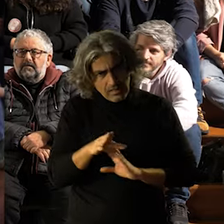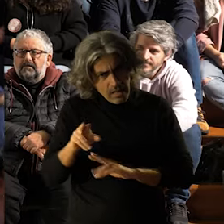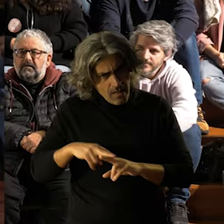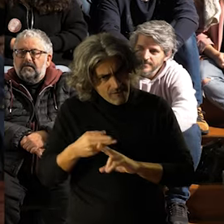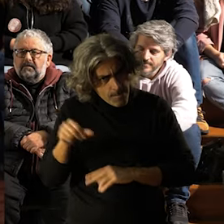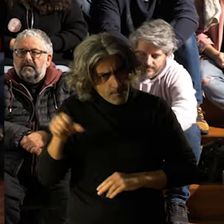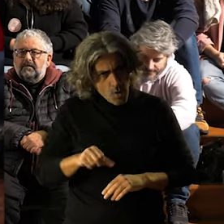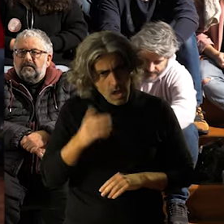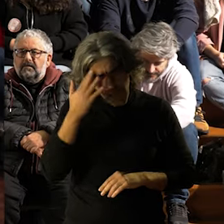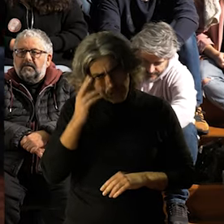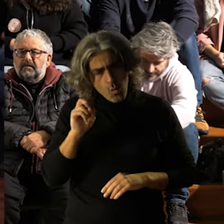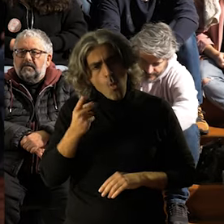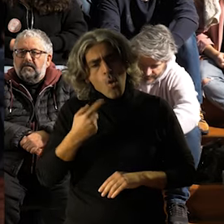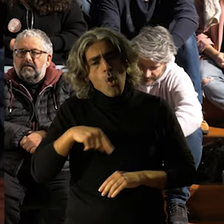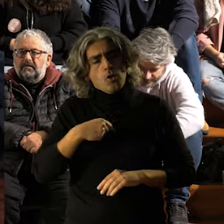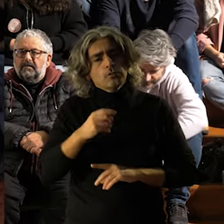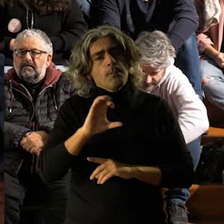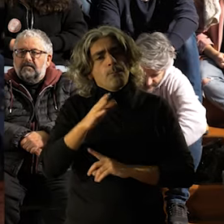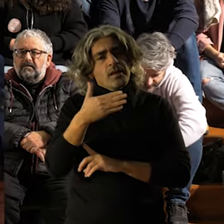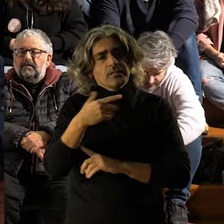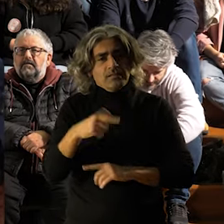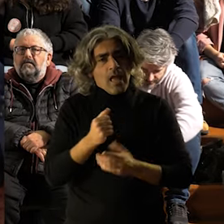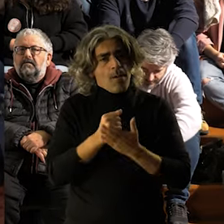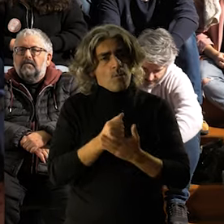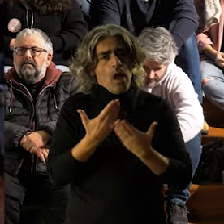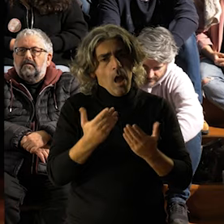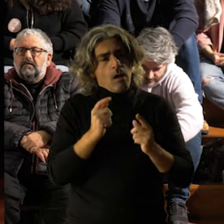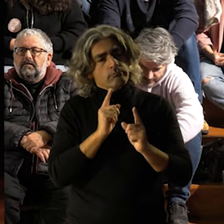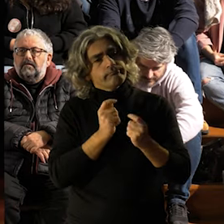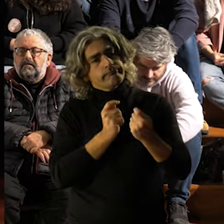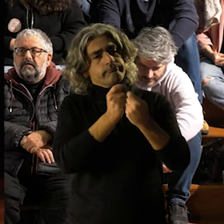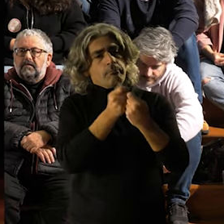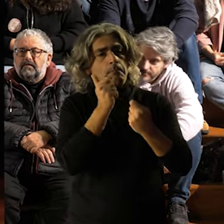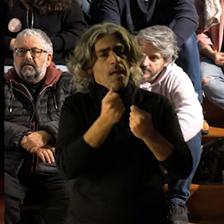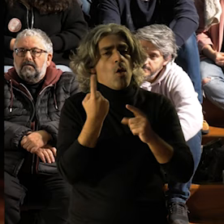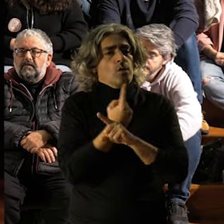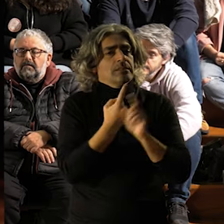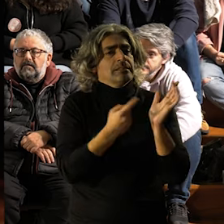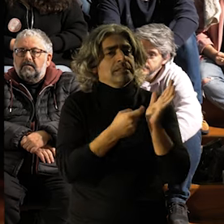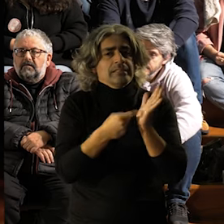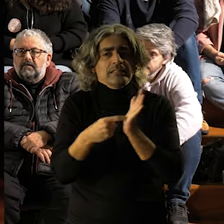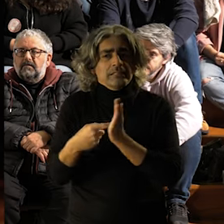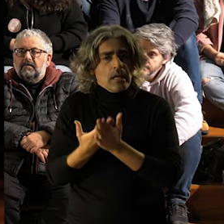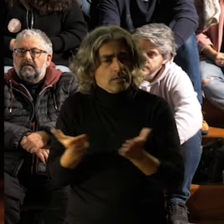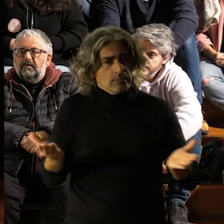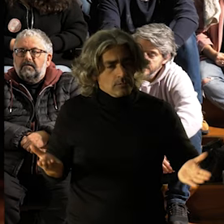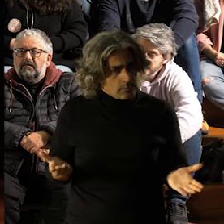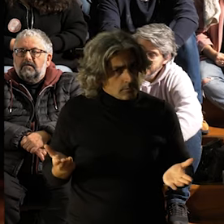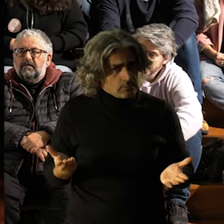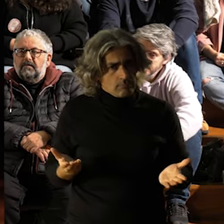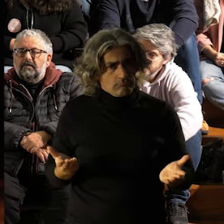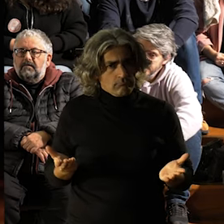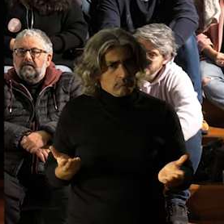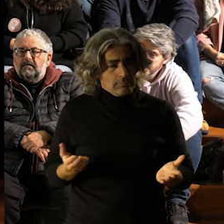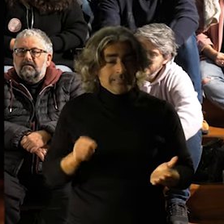era pior? Ou tínhamos nós um país que tinha respostas às alturas do que precisa? E essa